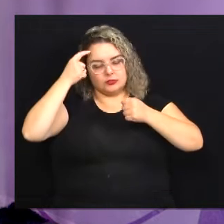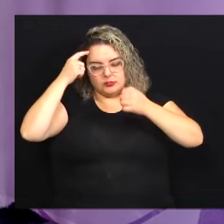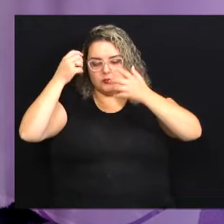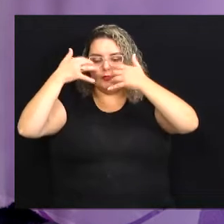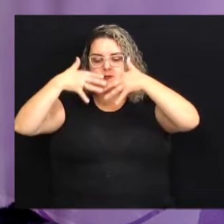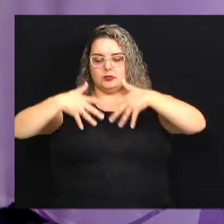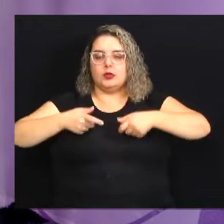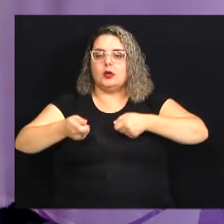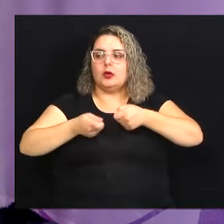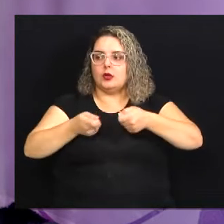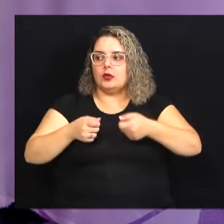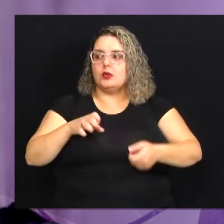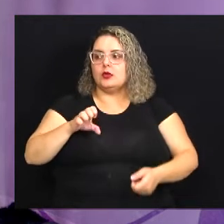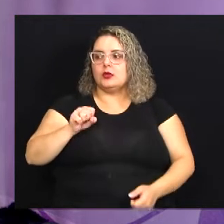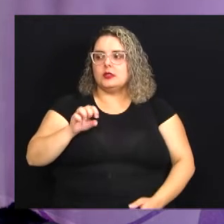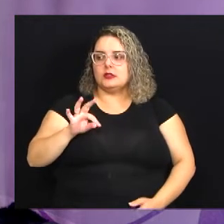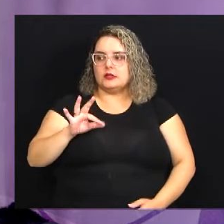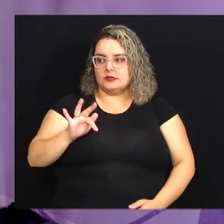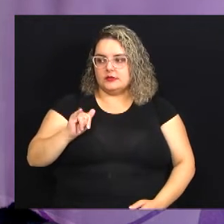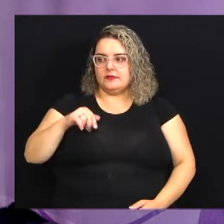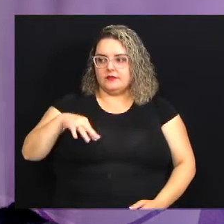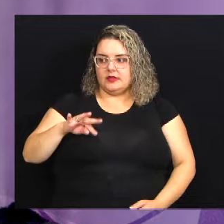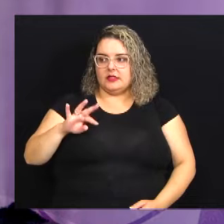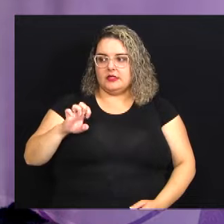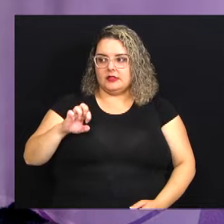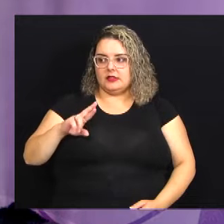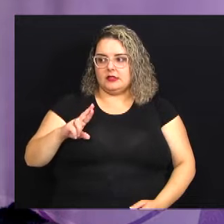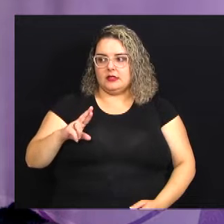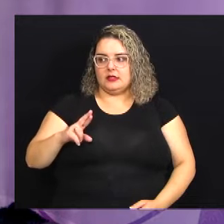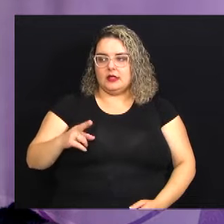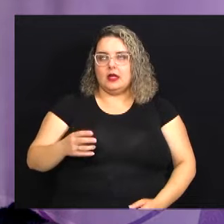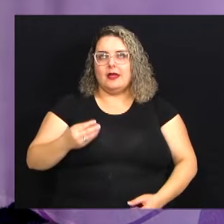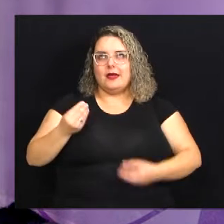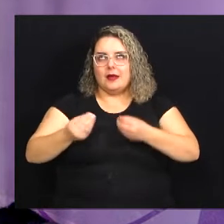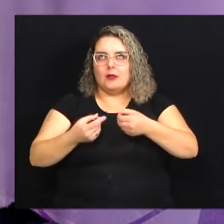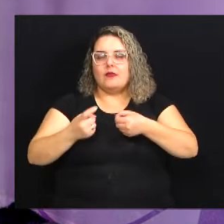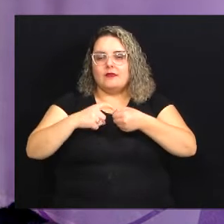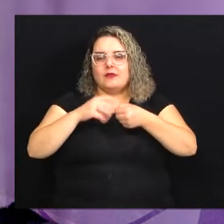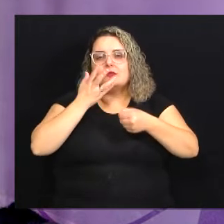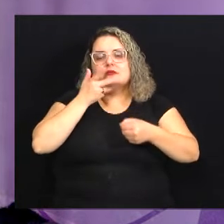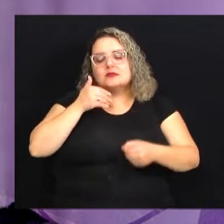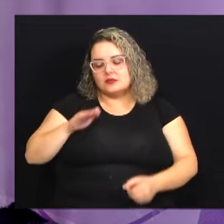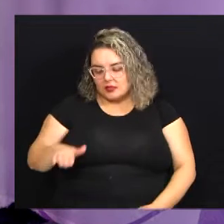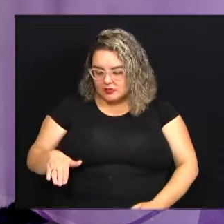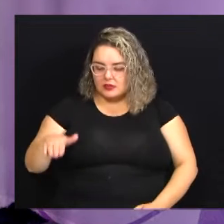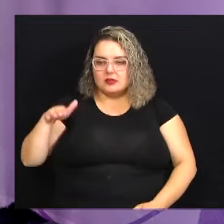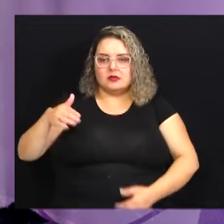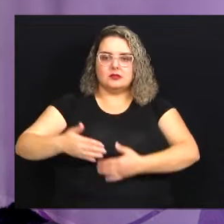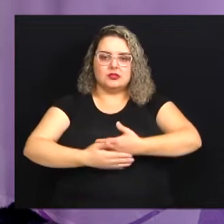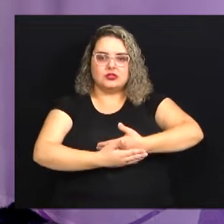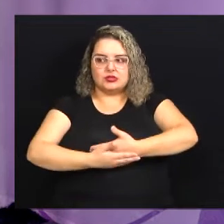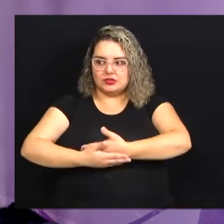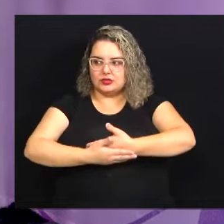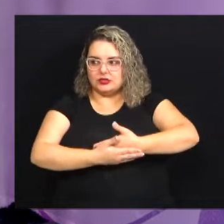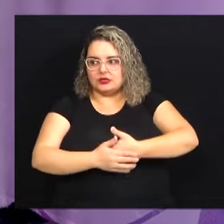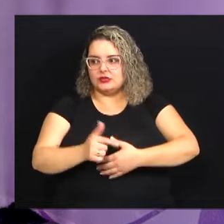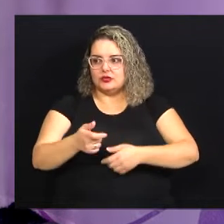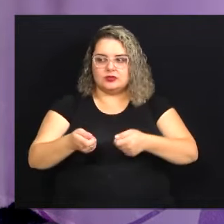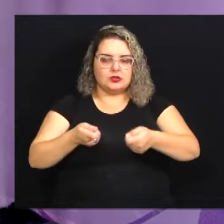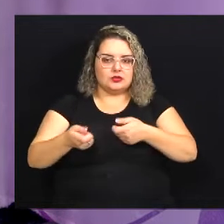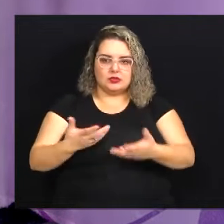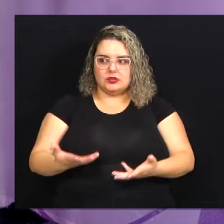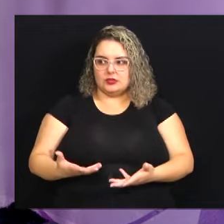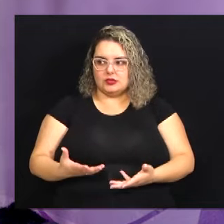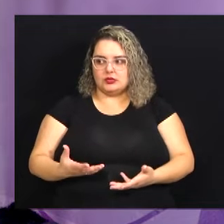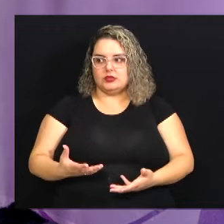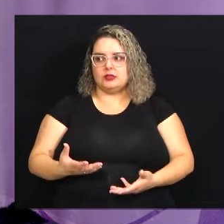cérebro, o controle dos esfíncteres. É como se a gente voltasse para trás, né? Quando a gente é nenê, a gente não tem controle de mar, a